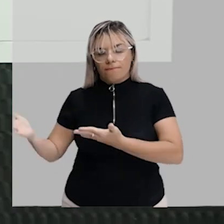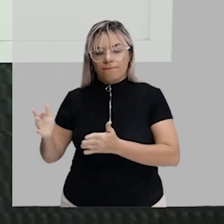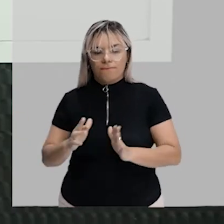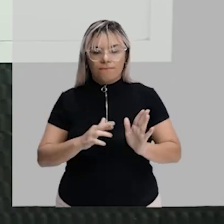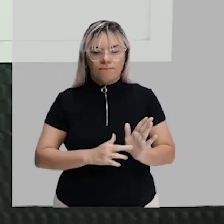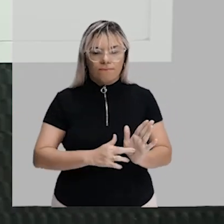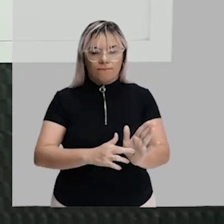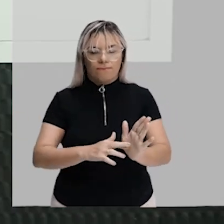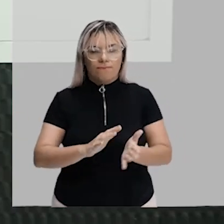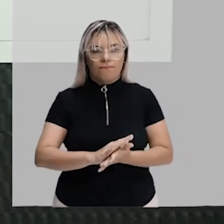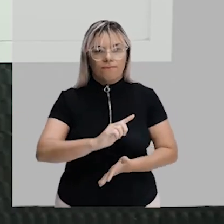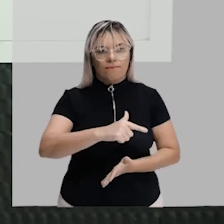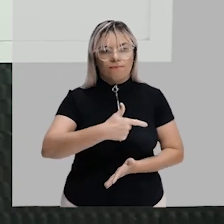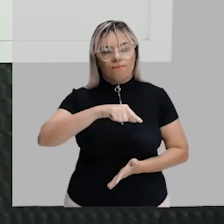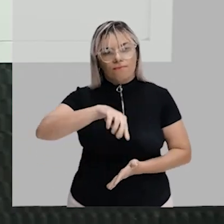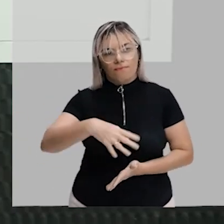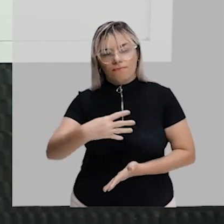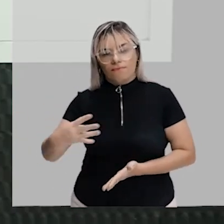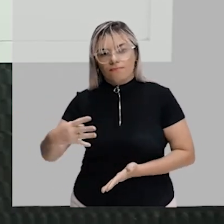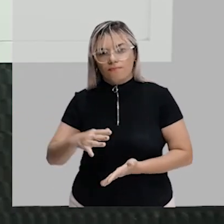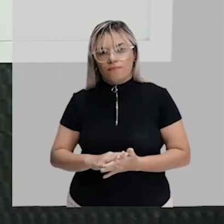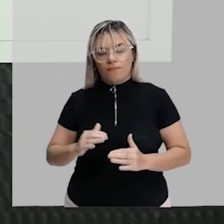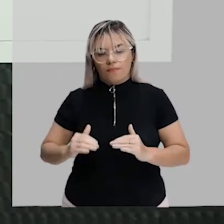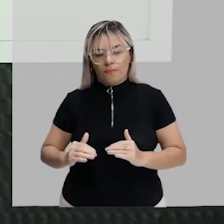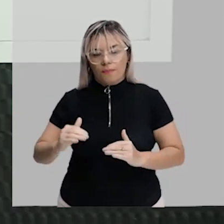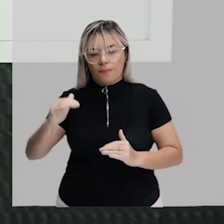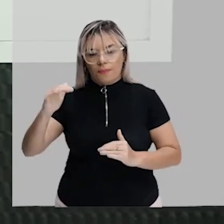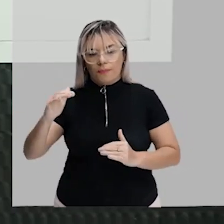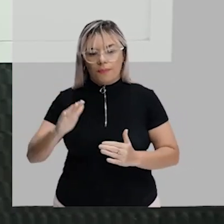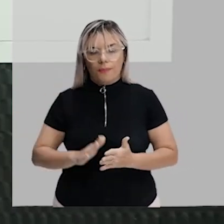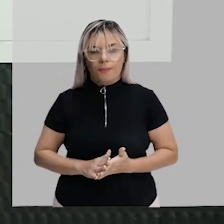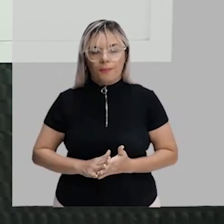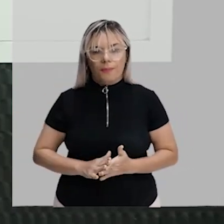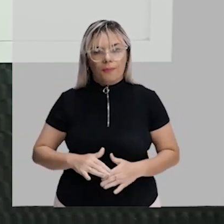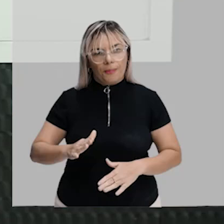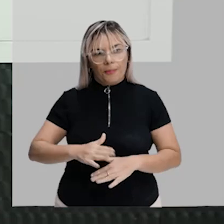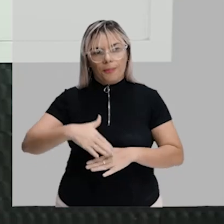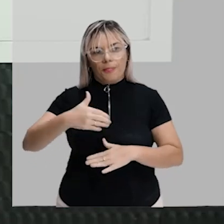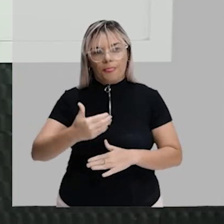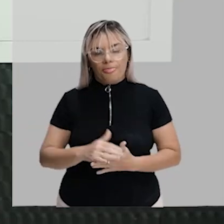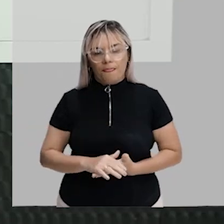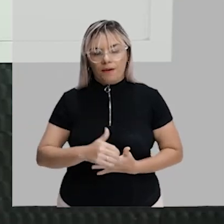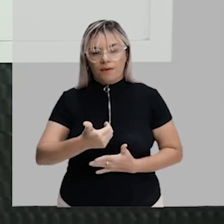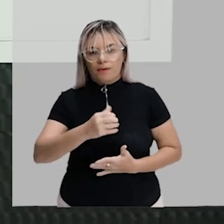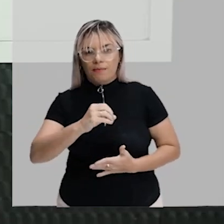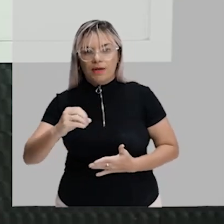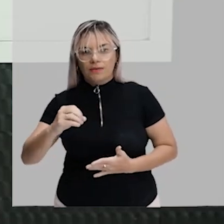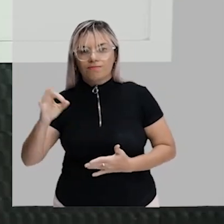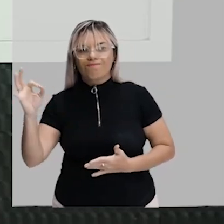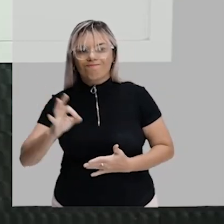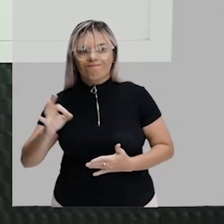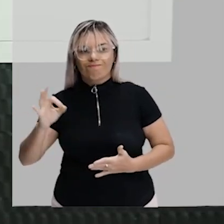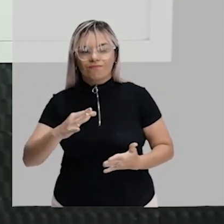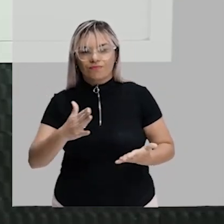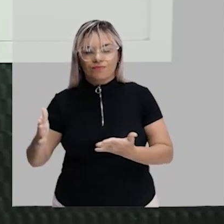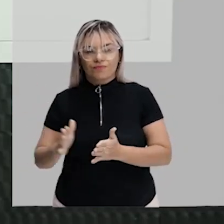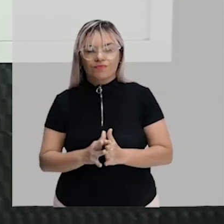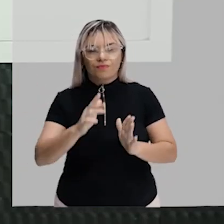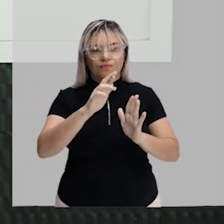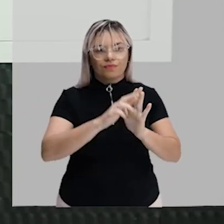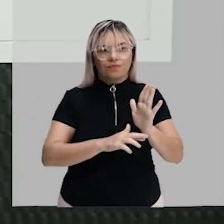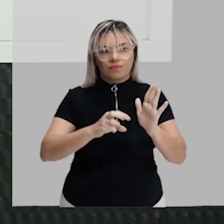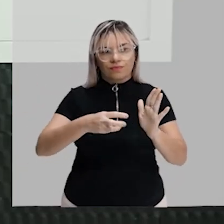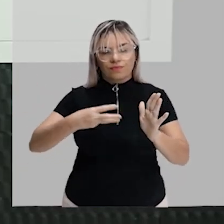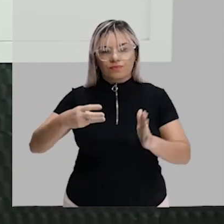desse 2,4. É um valor maior, então vai ficar mais de 100%. Tá? Então, eu fiz a regra de